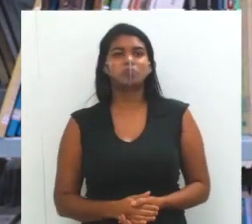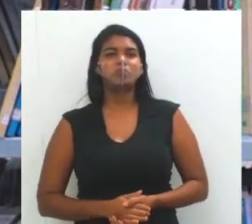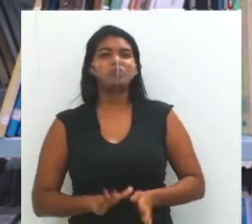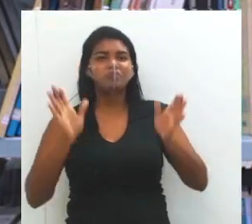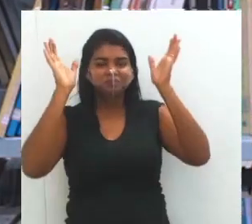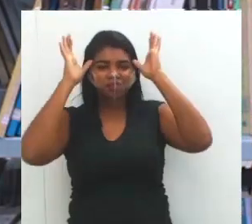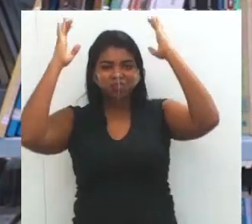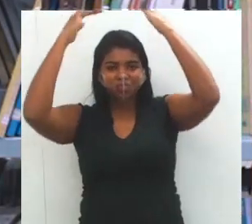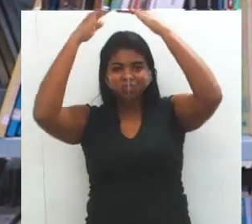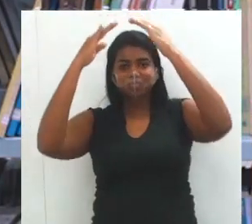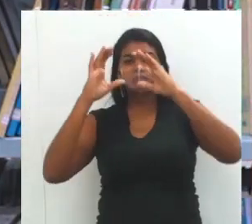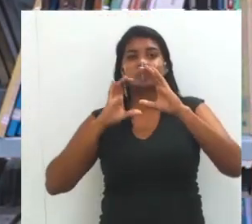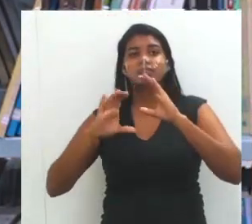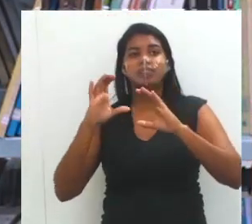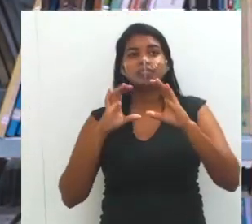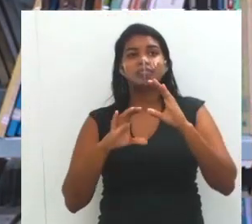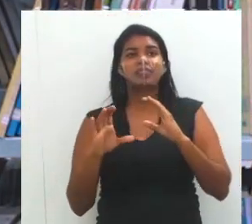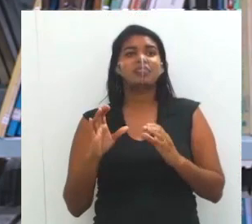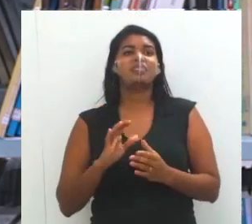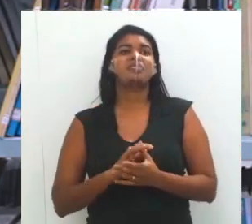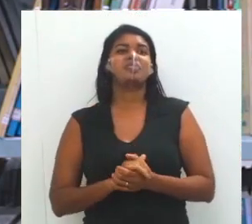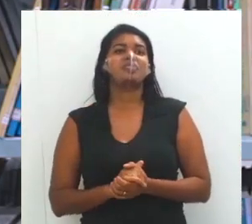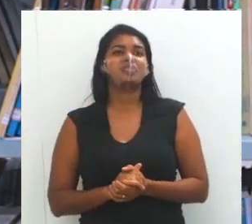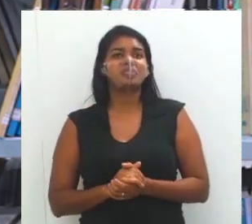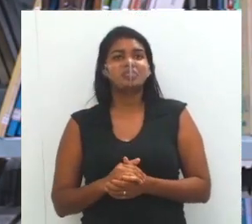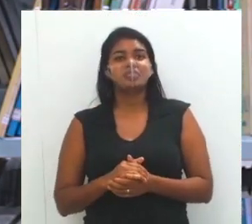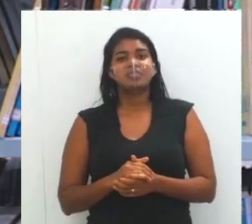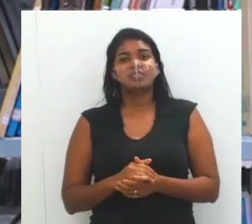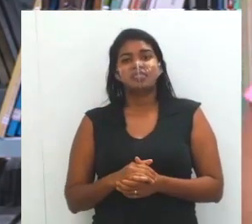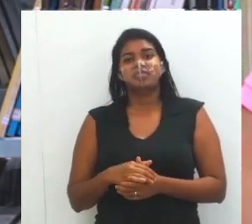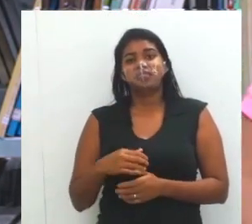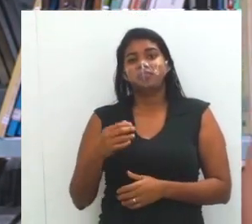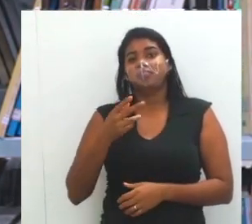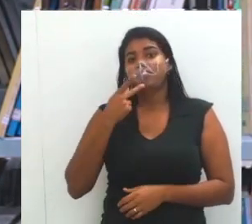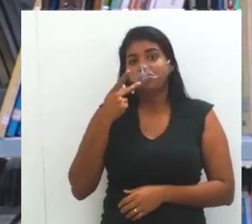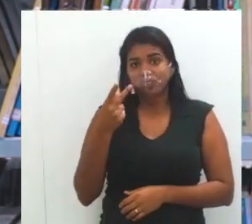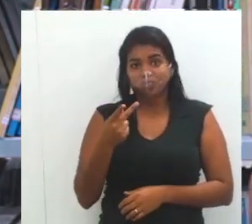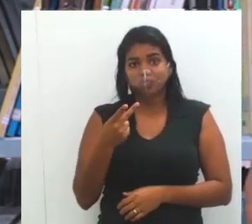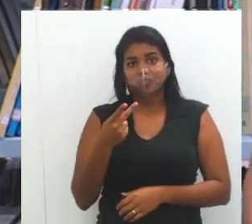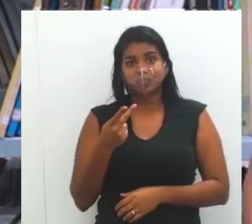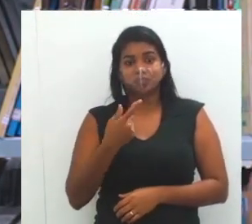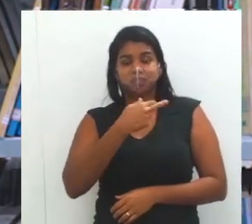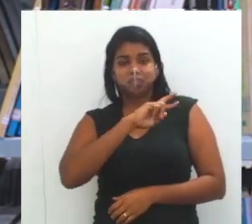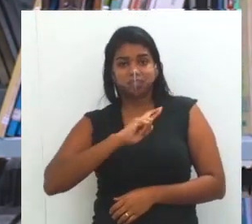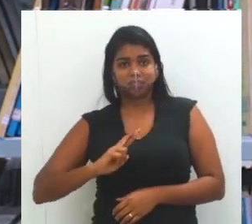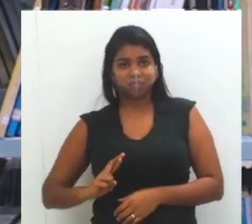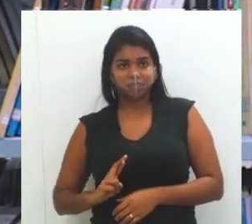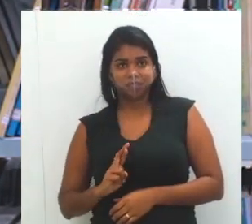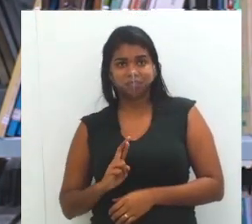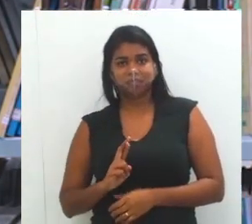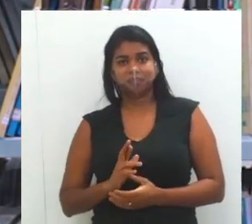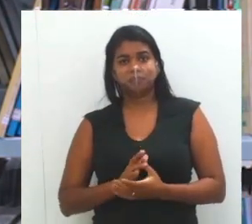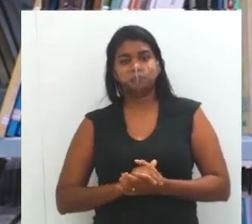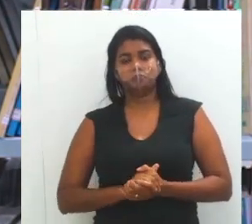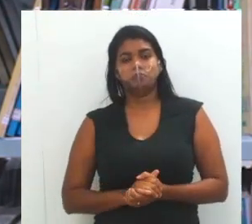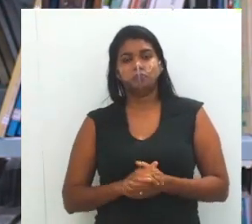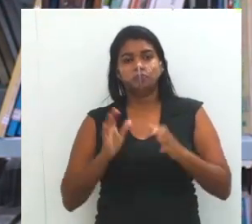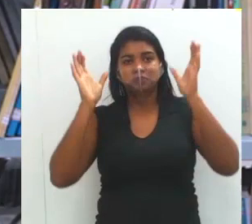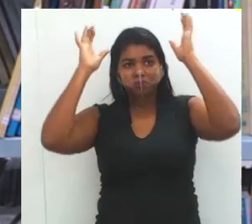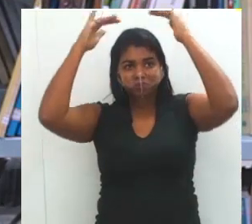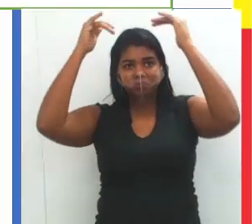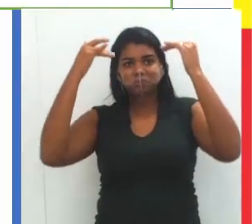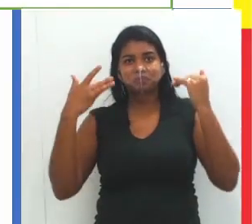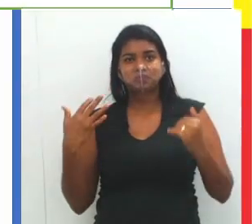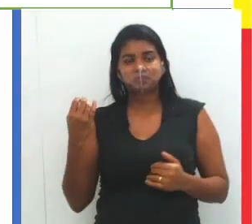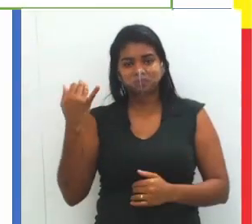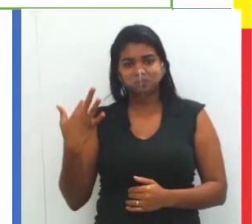Papa, ele diz justamente o seguinte, que é o matuto que vai falar com a grande autoridade religiosa, Vossa Santidade, ele chama. E aqui nós temos na